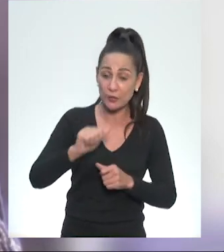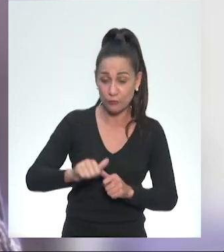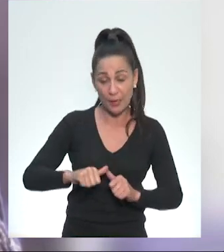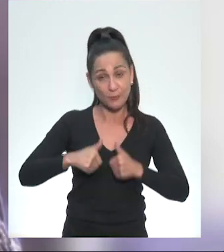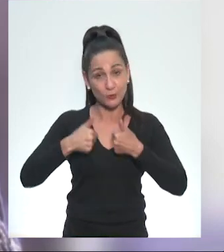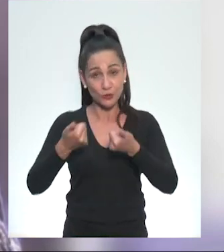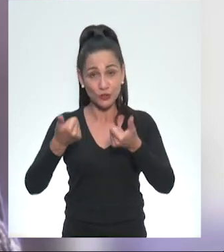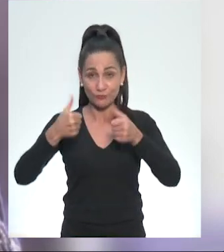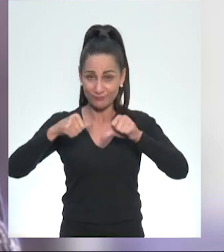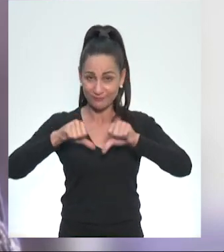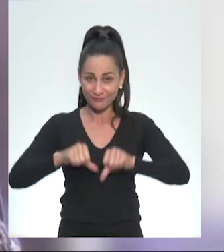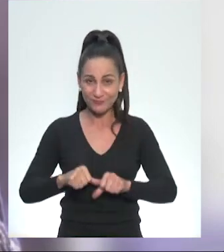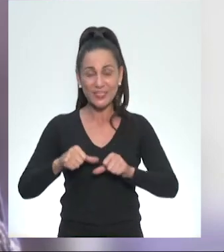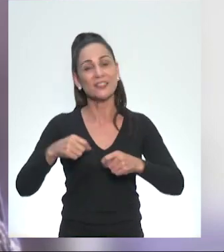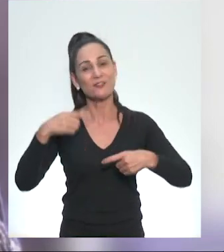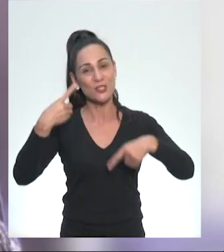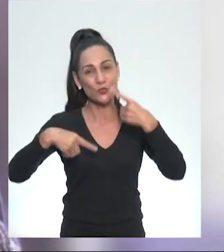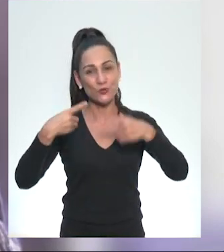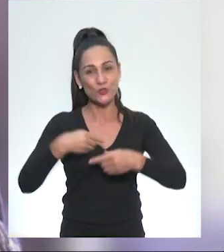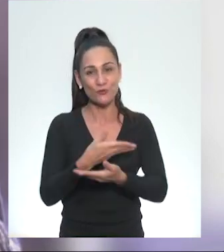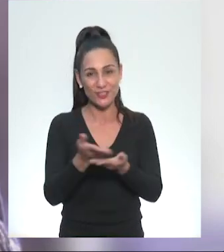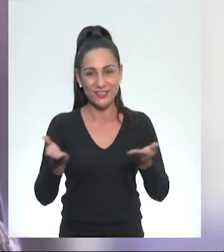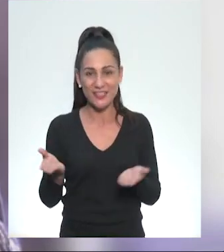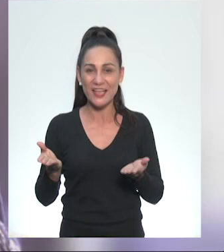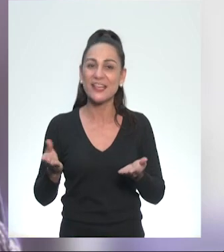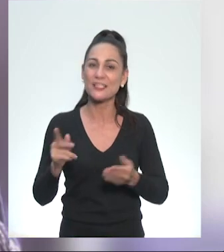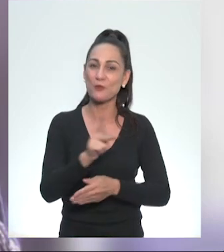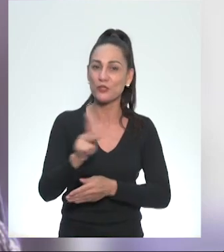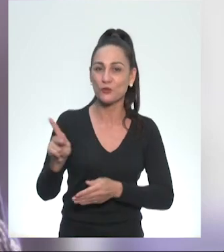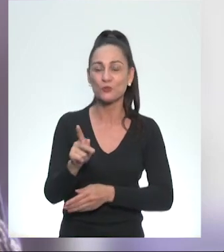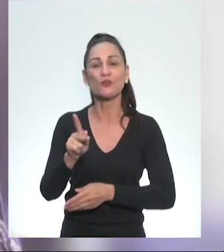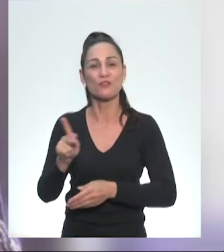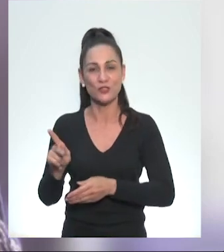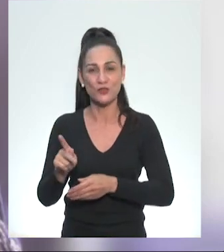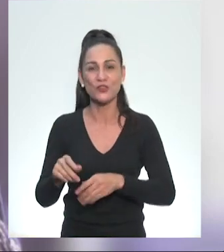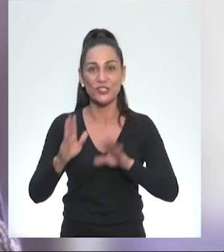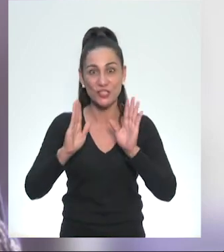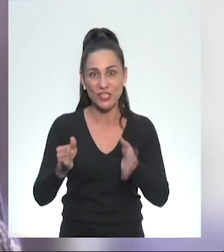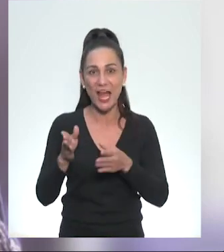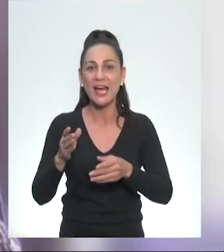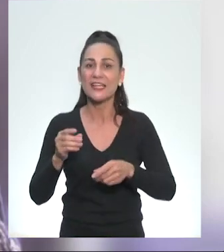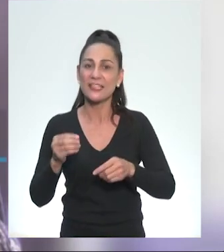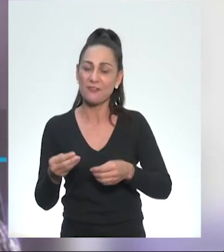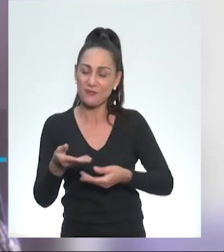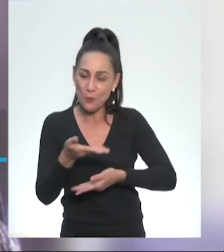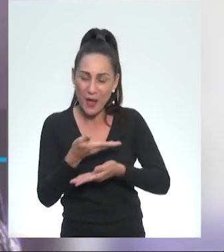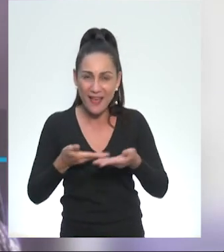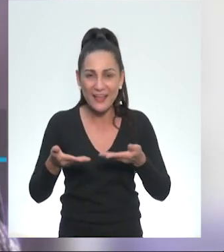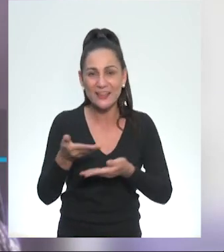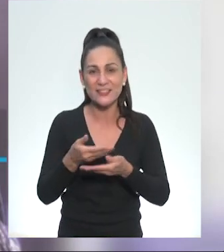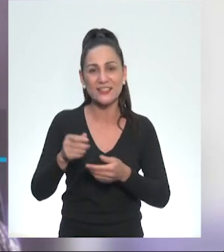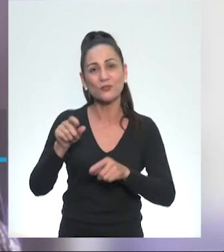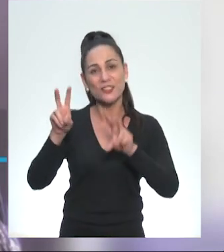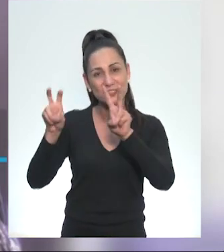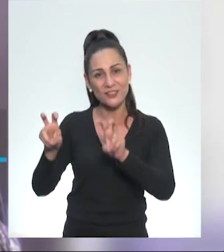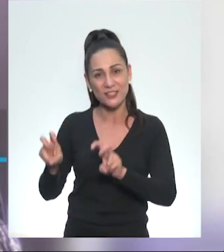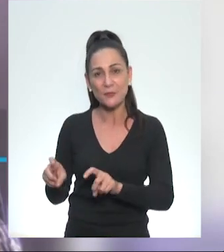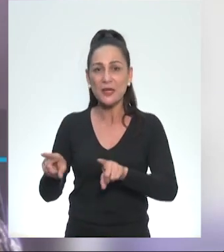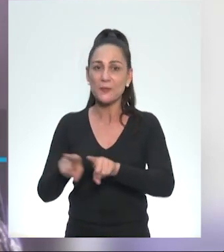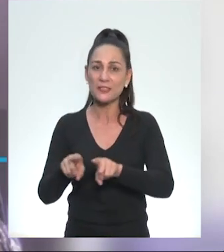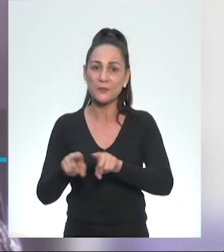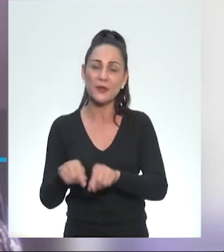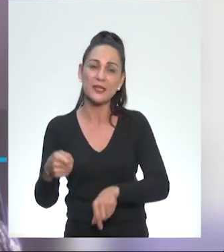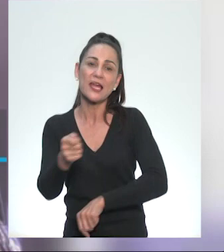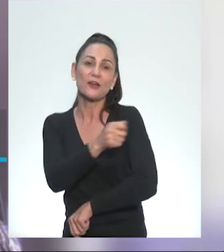bacana discutir isso com vocês, eu imagino que aí a maioria dos professores já deve estar a par desse assunto e não necessariamente os alunos.